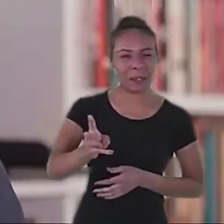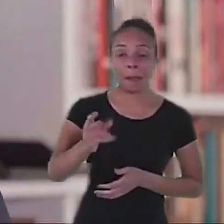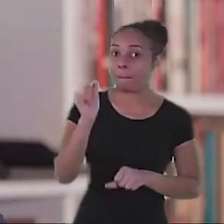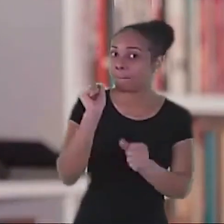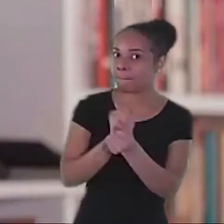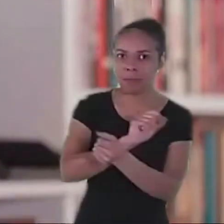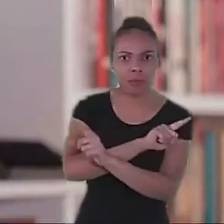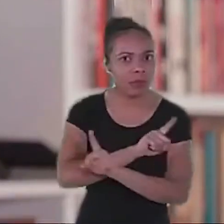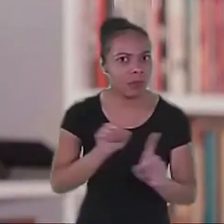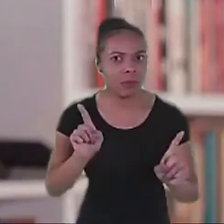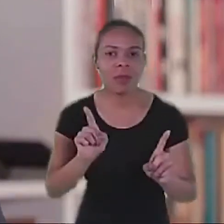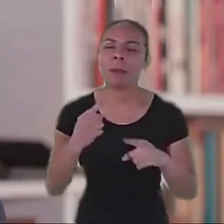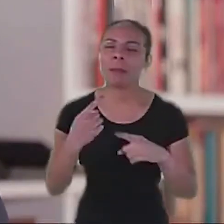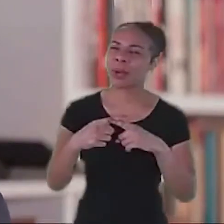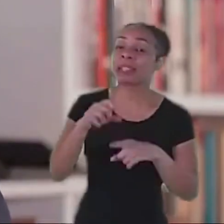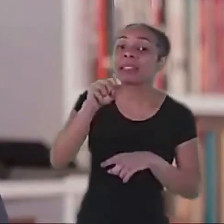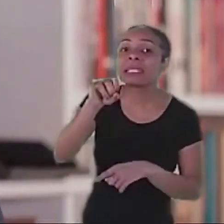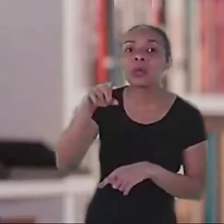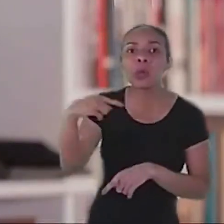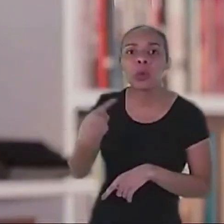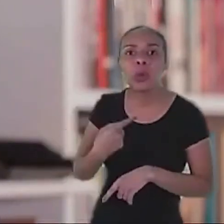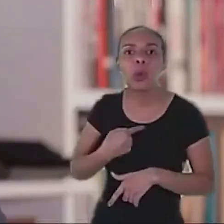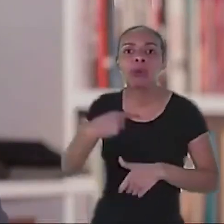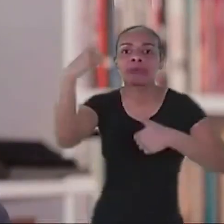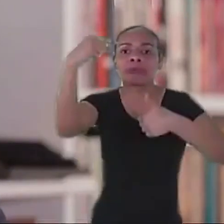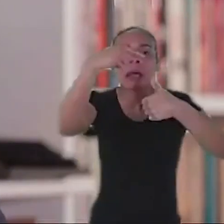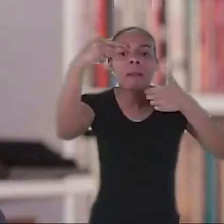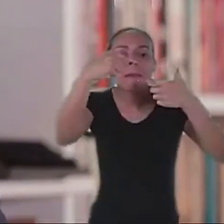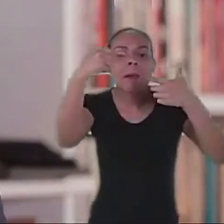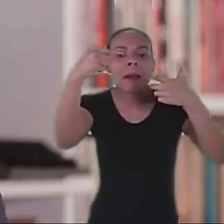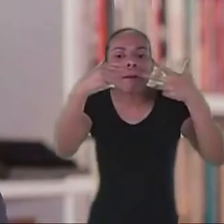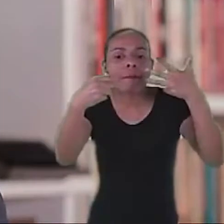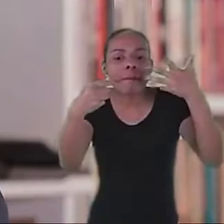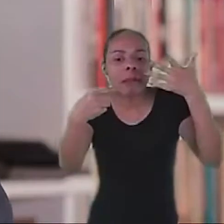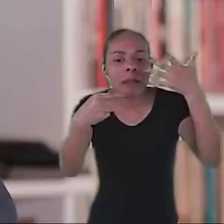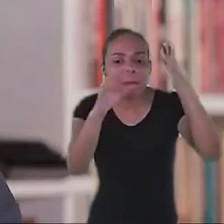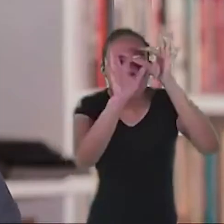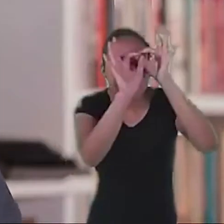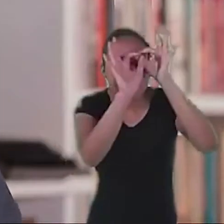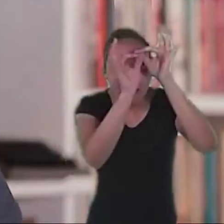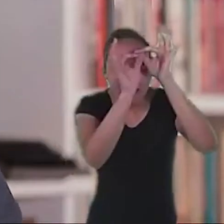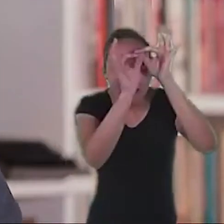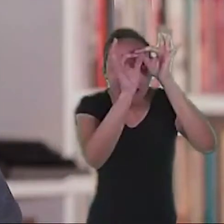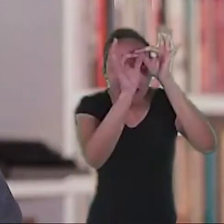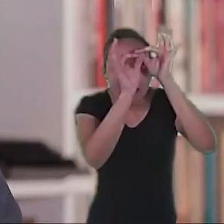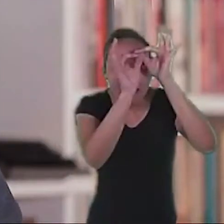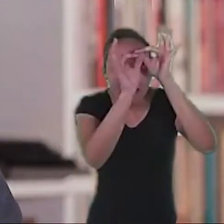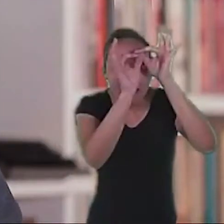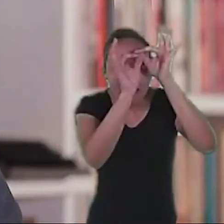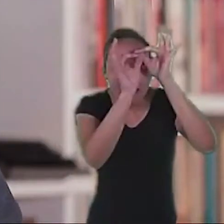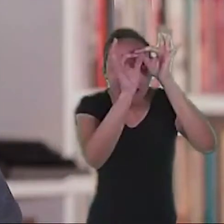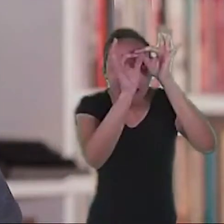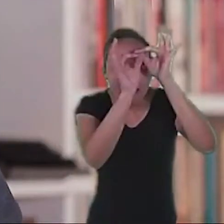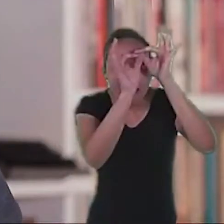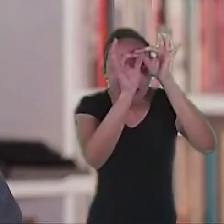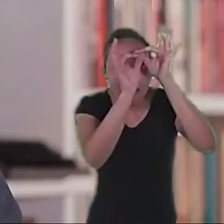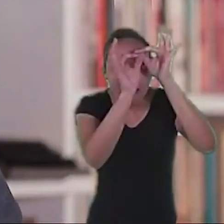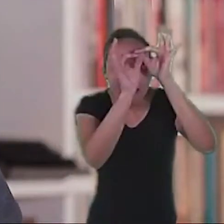o que cada um colocou e elencou como importante num livro que, por sinal, é até pequeno para o tamanho da